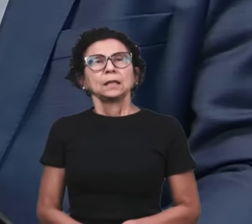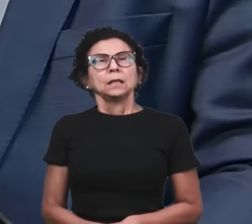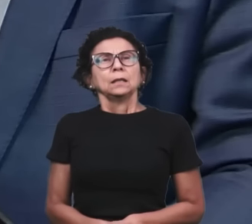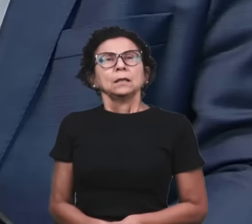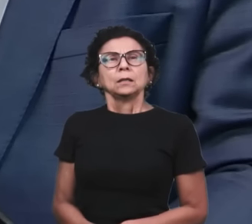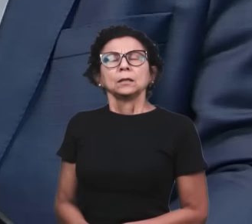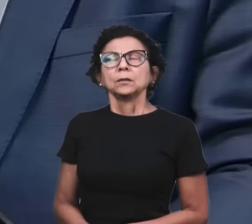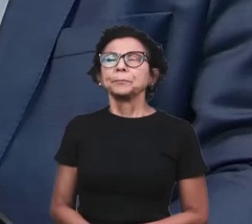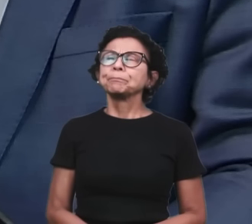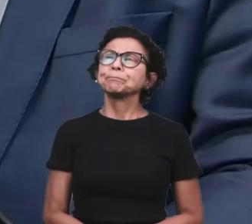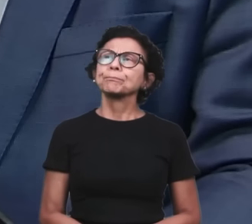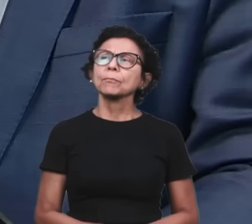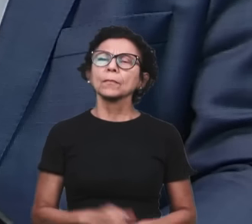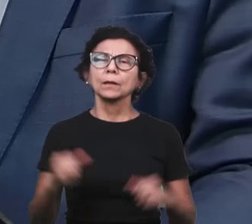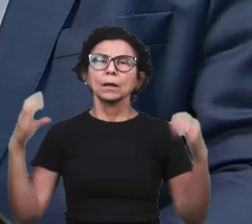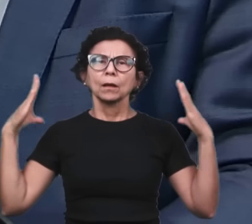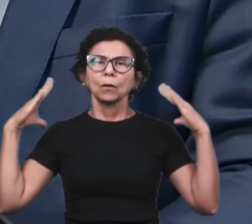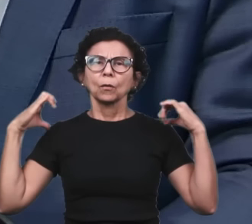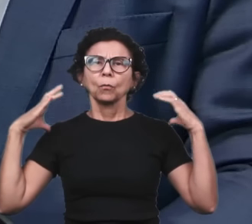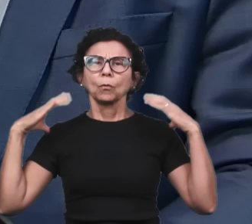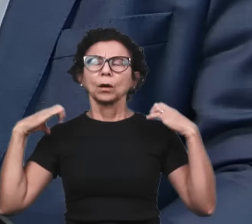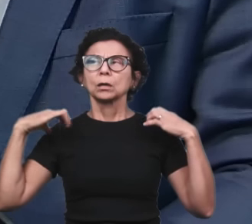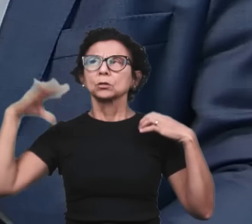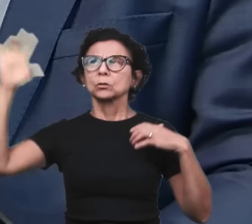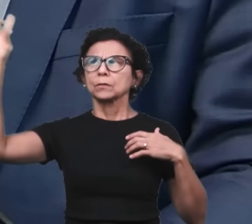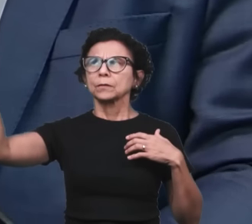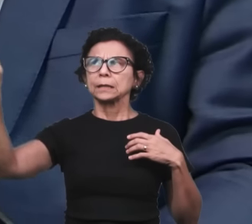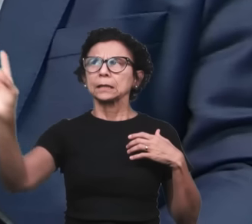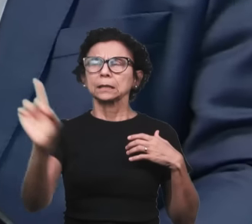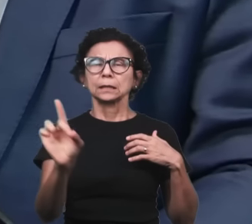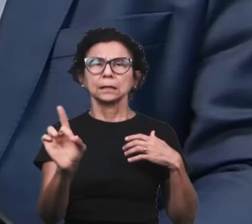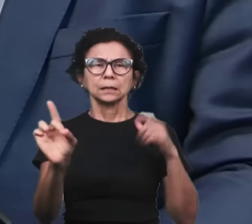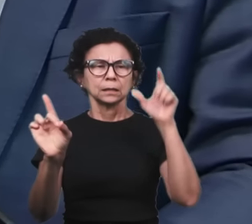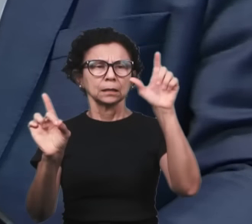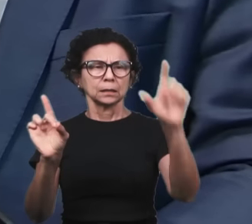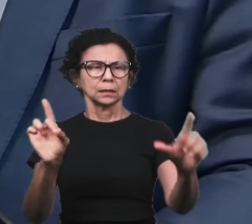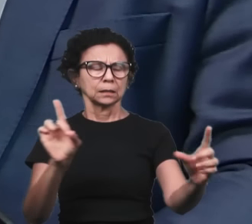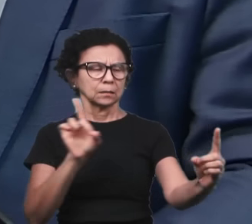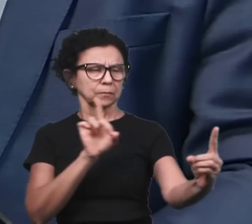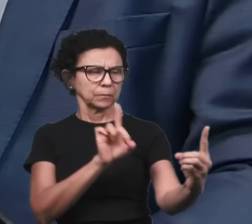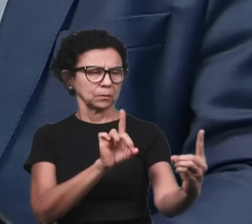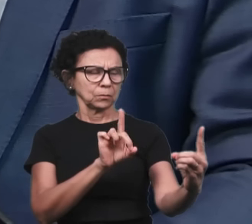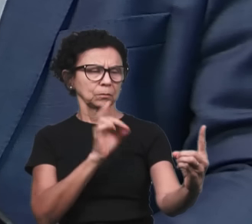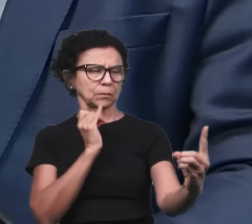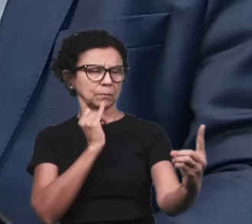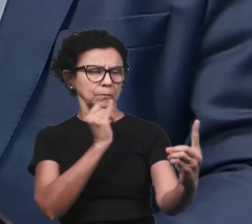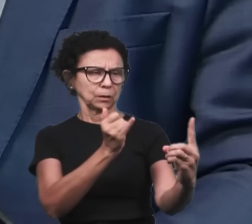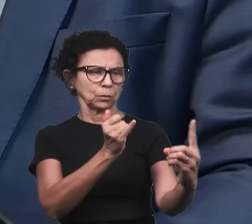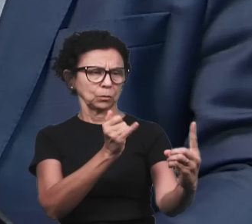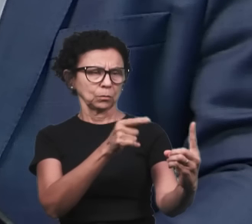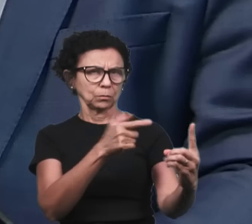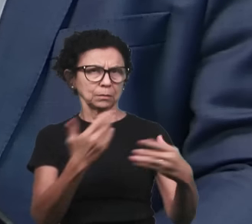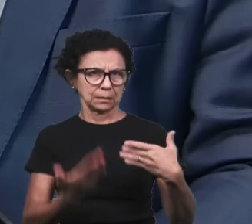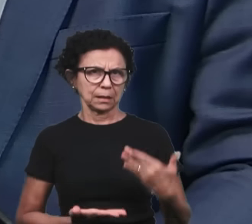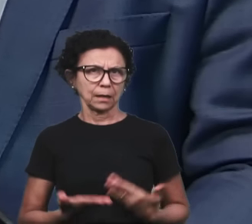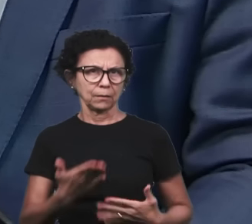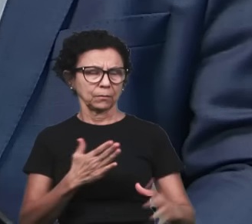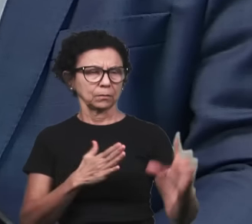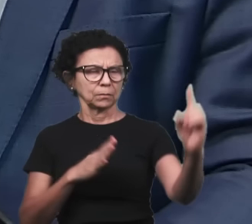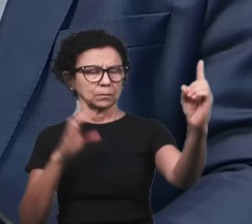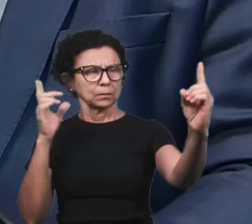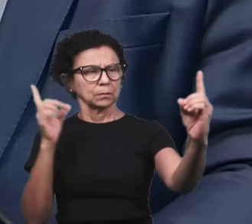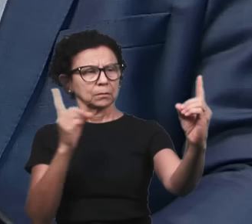desceu um anjo aqui agora e parou diante de um servo e disse para ele, e apresentou uma bandeja para